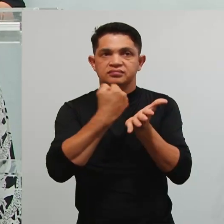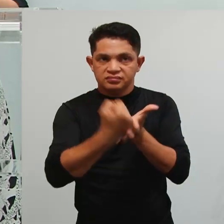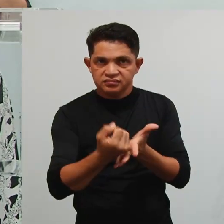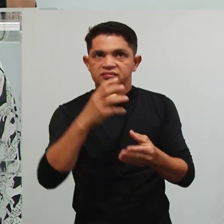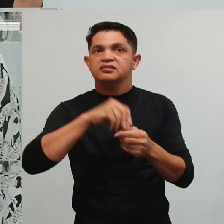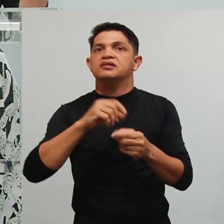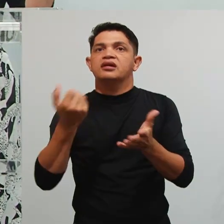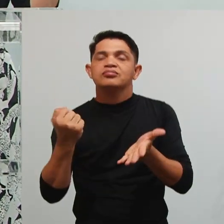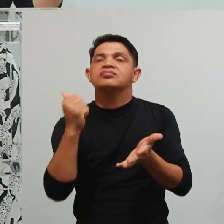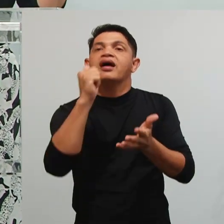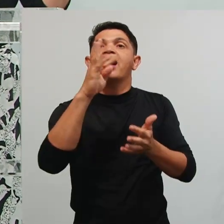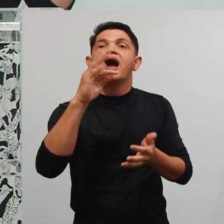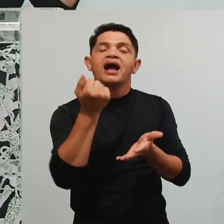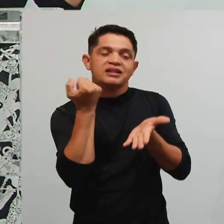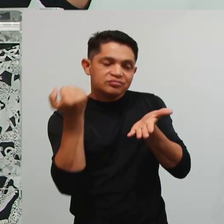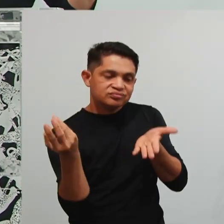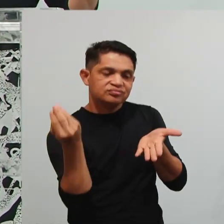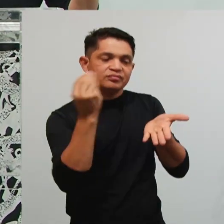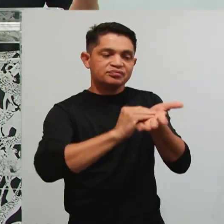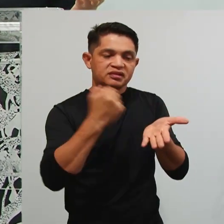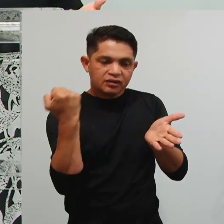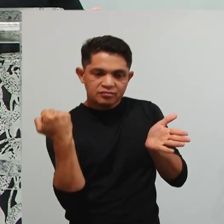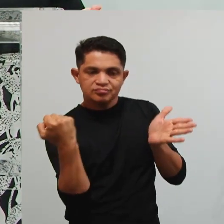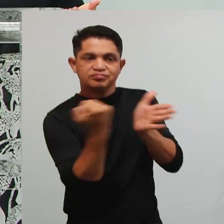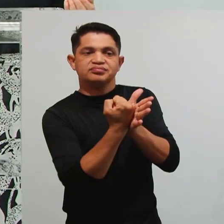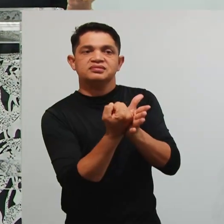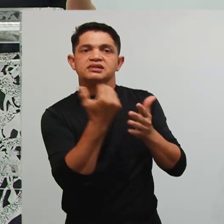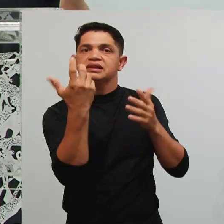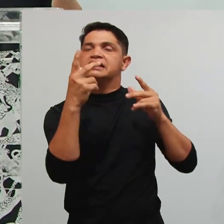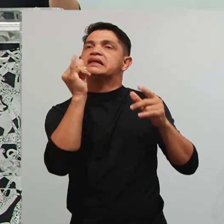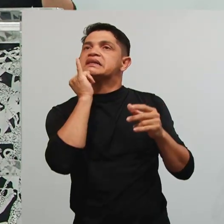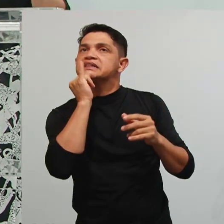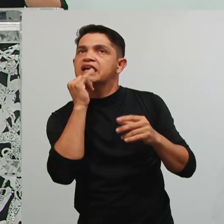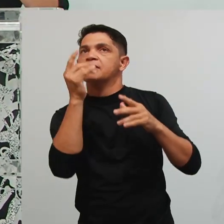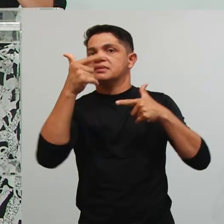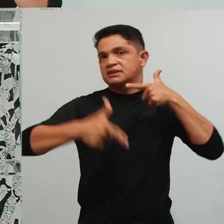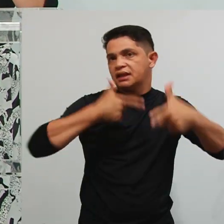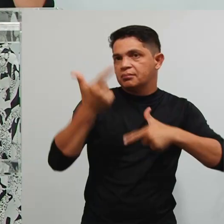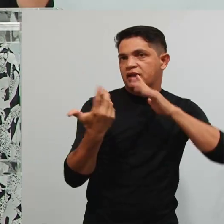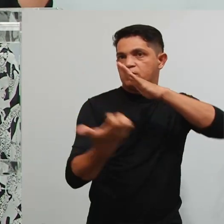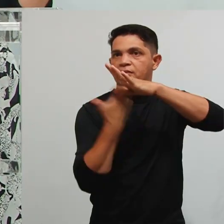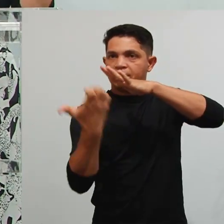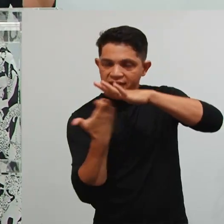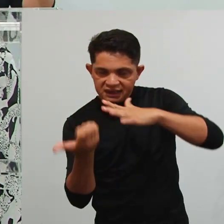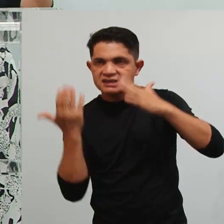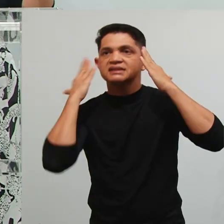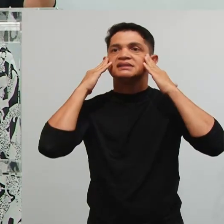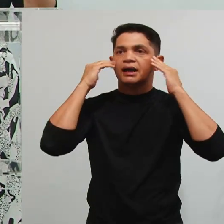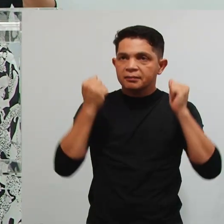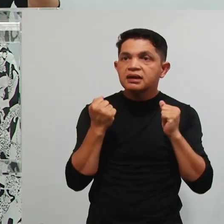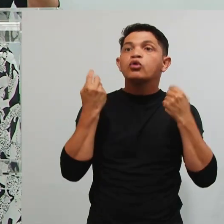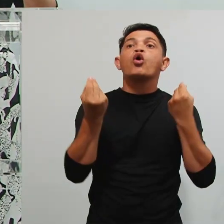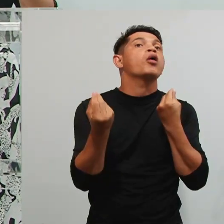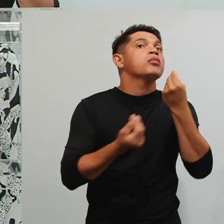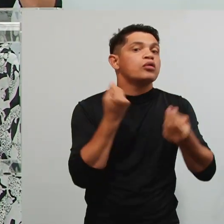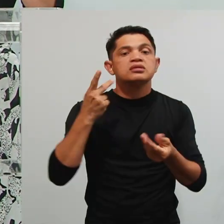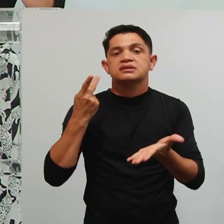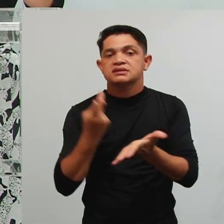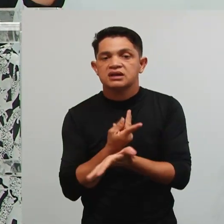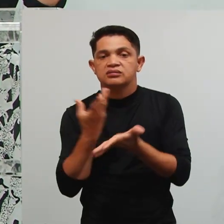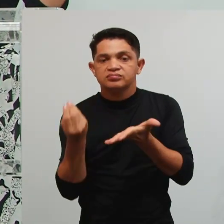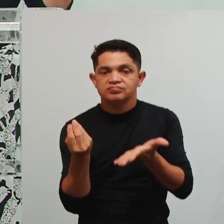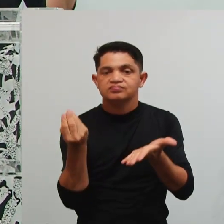ata, né? Então, se você trabalha numa empresa, e de repente tem uma reunião